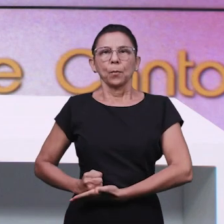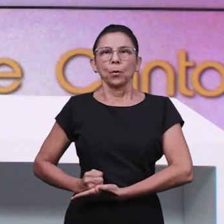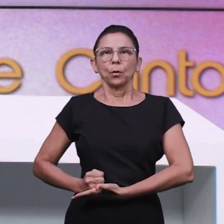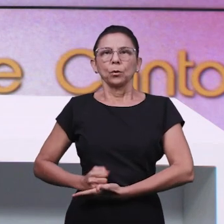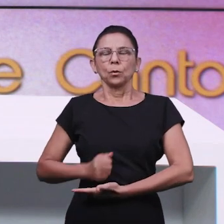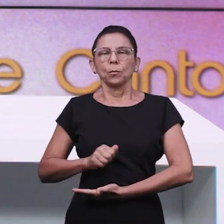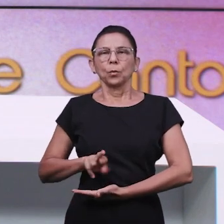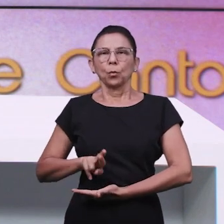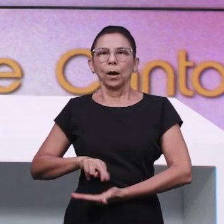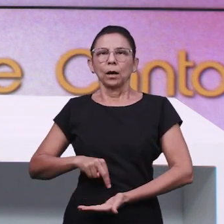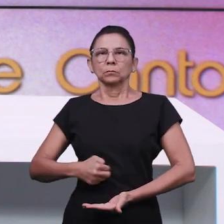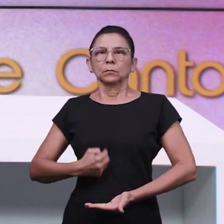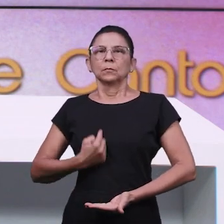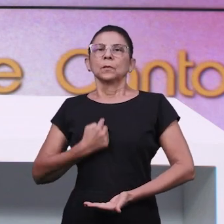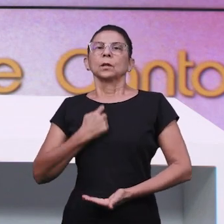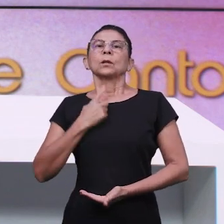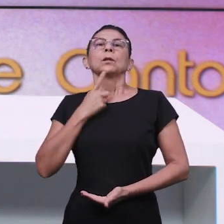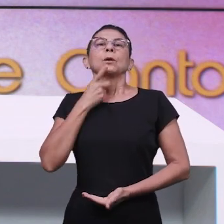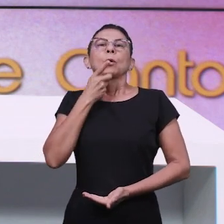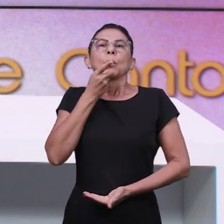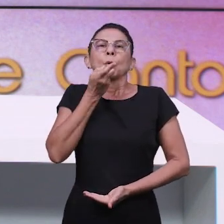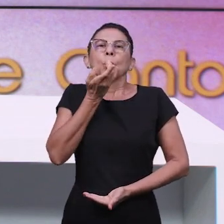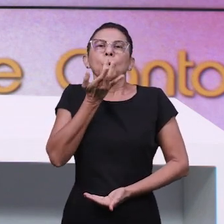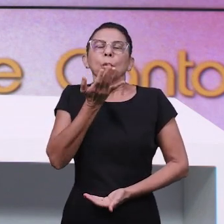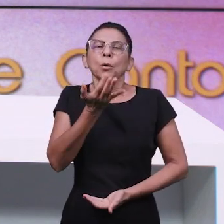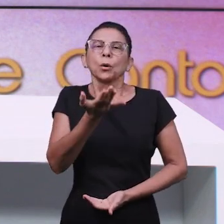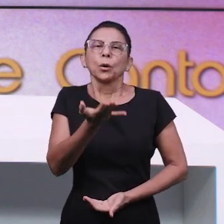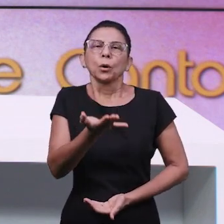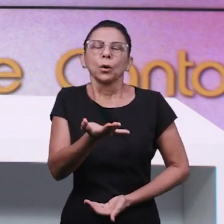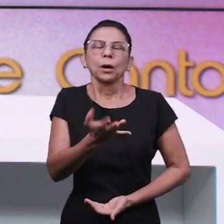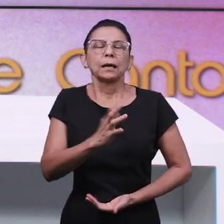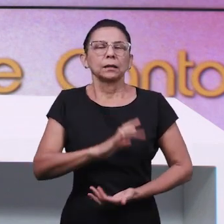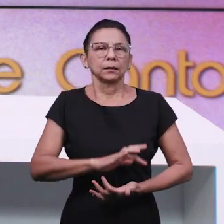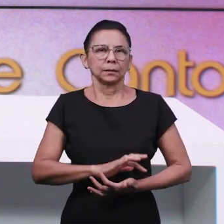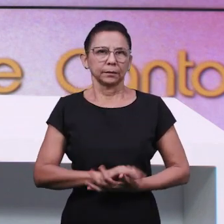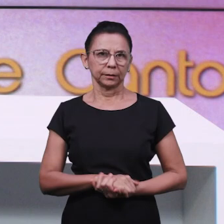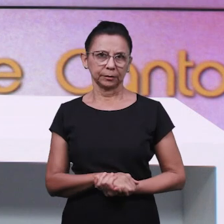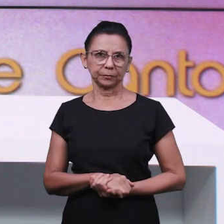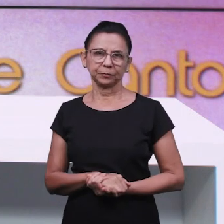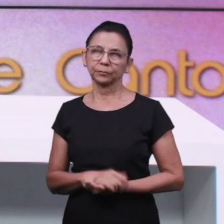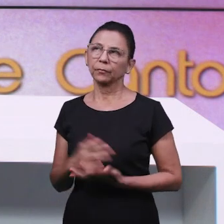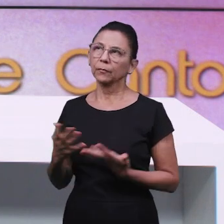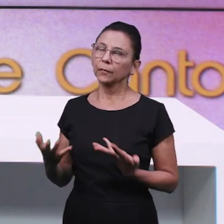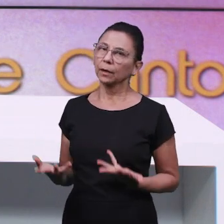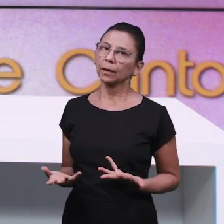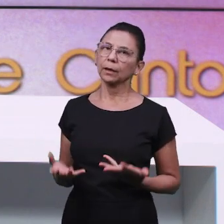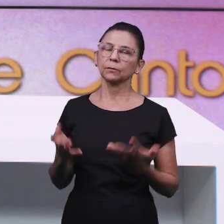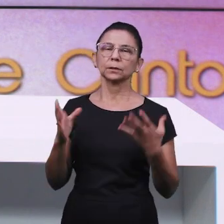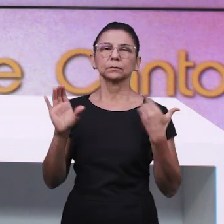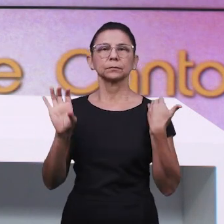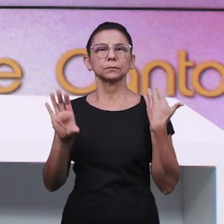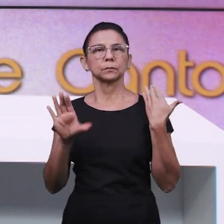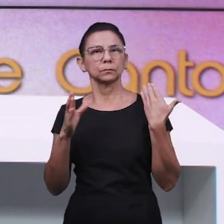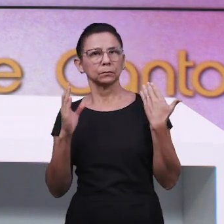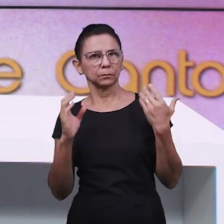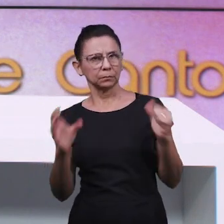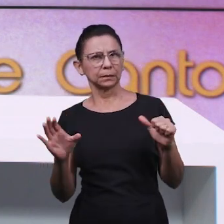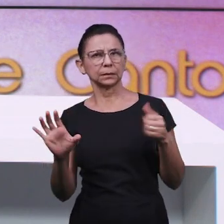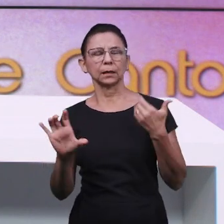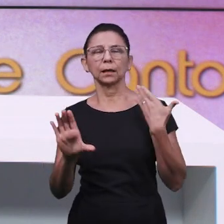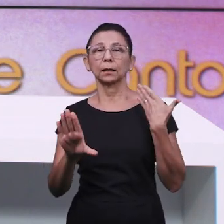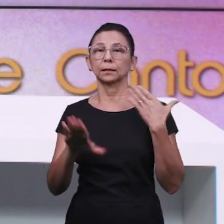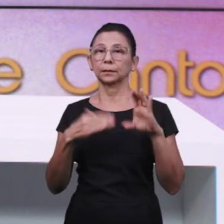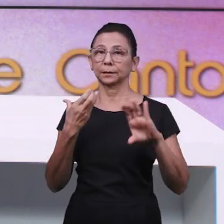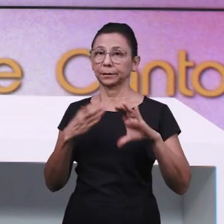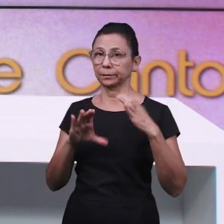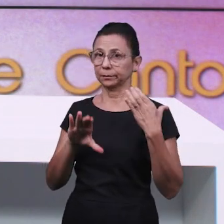a expiração. Comecei a expirar ou até mesmo a cantar, que na